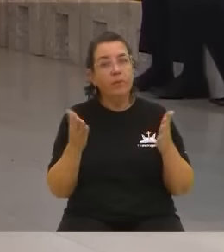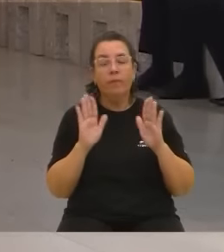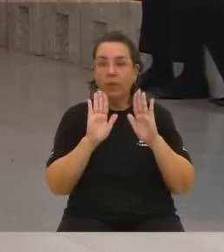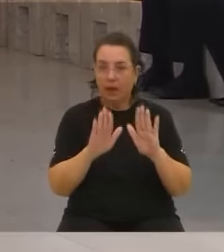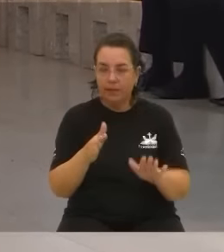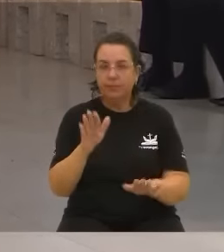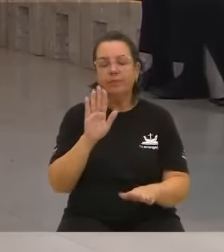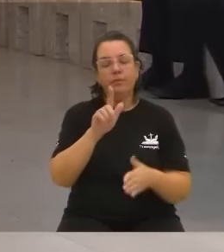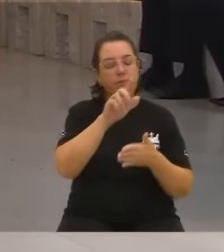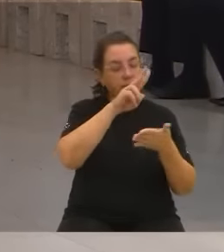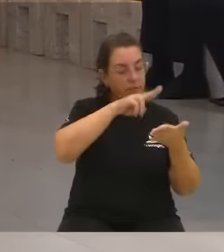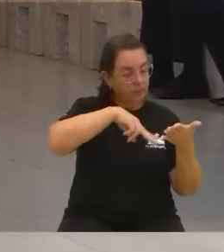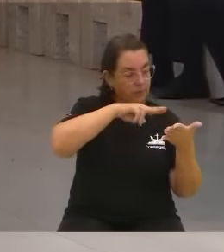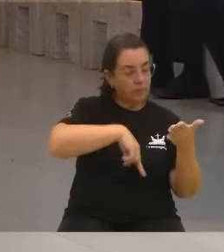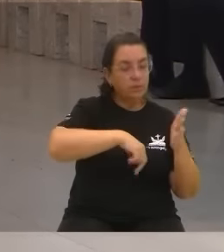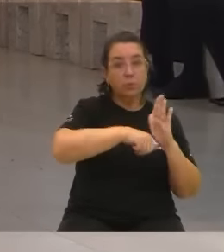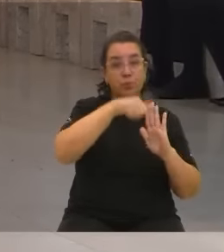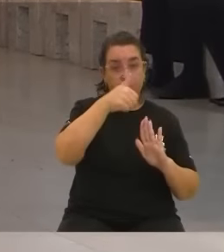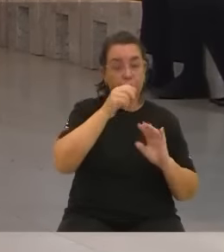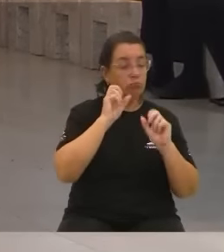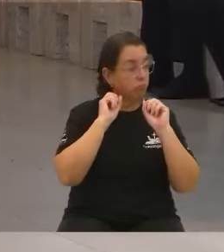Entendida a primeira leitura,